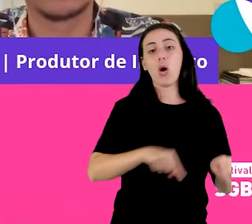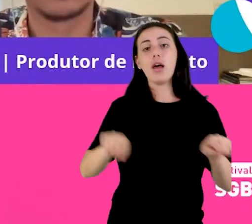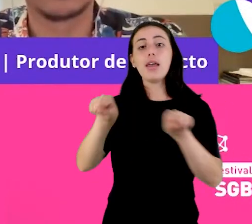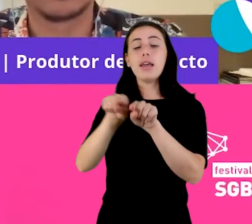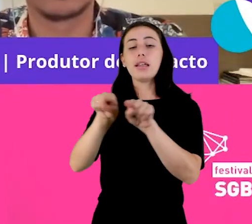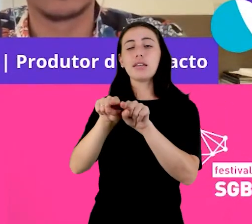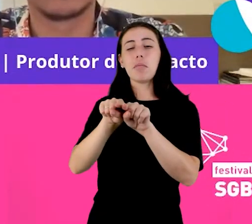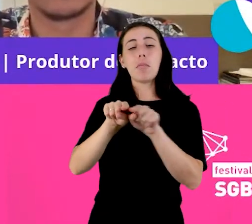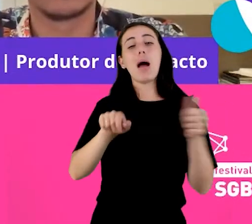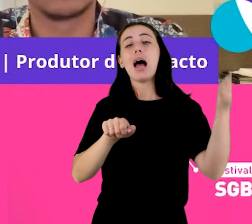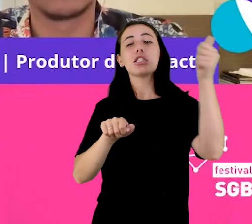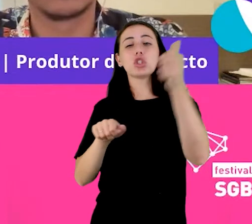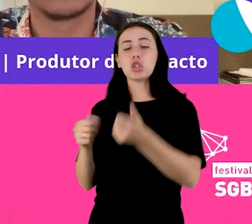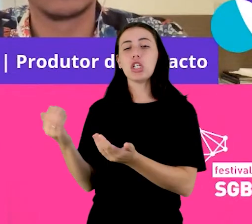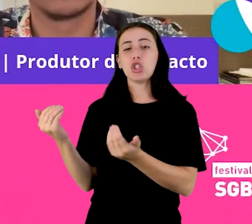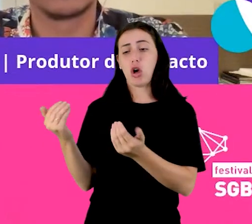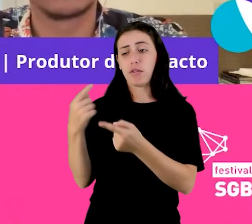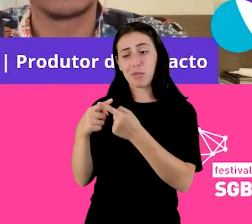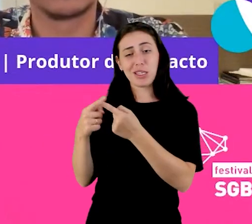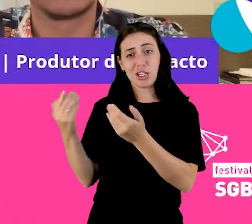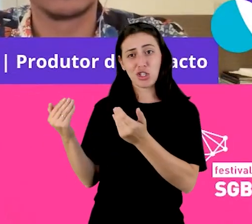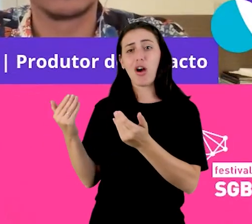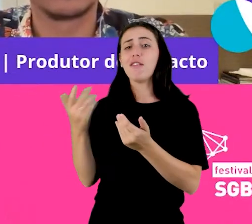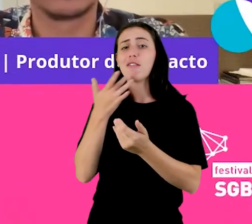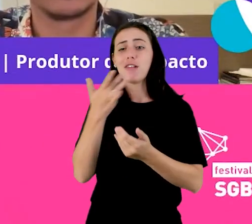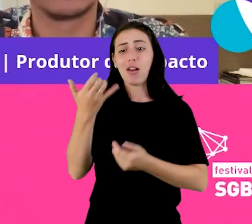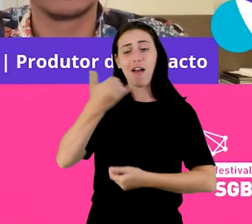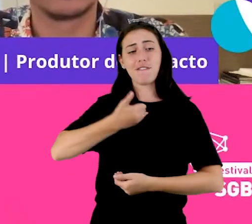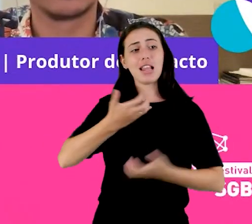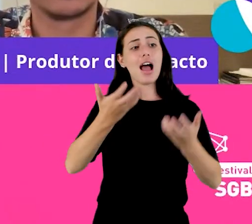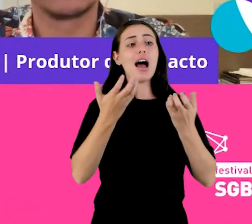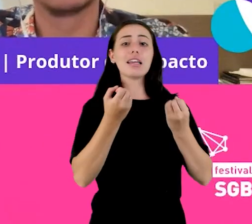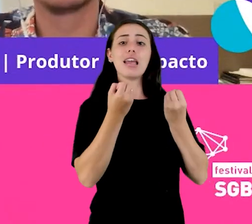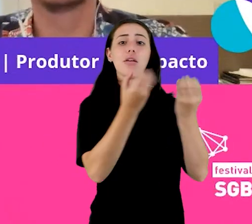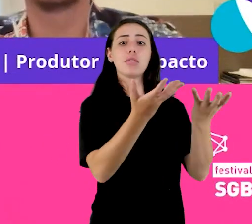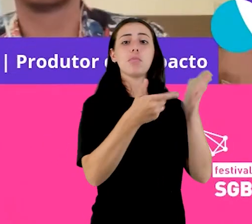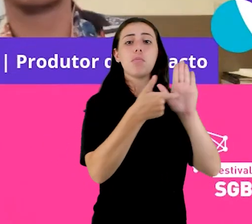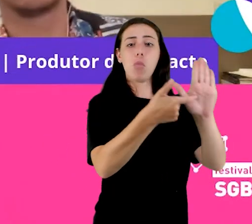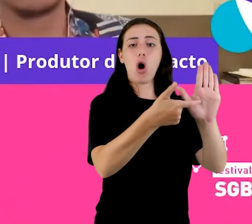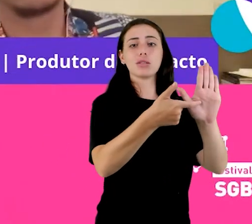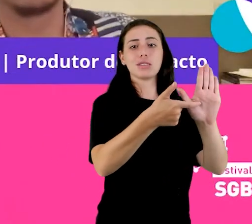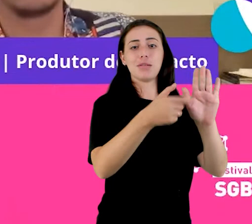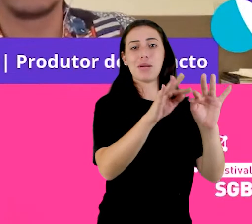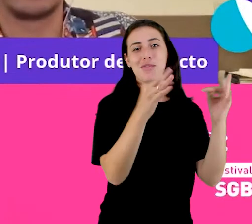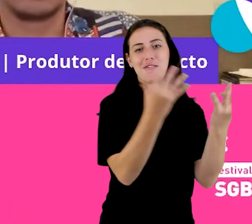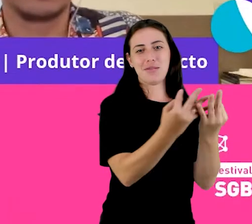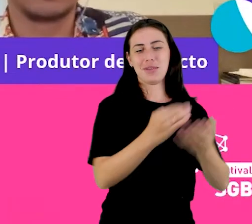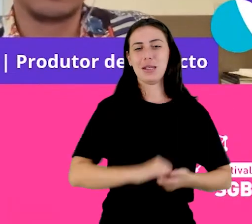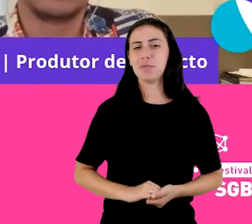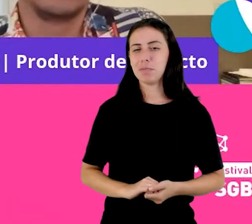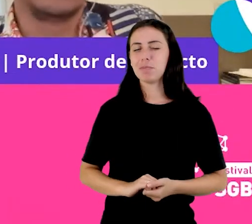jovens. Porque as sessões que vocês fizeram com os jovens, eles falavam, meus pais têm que ver